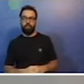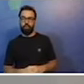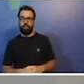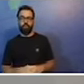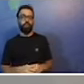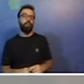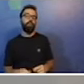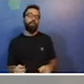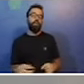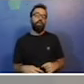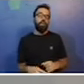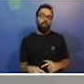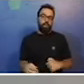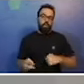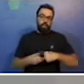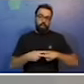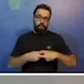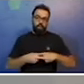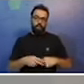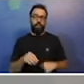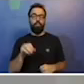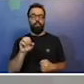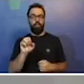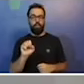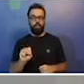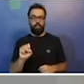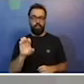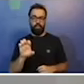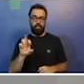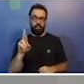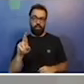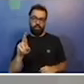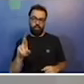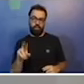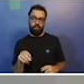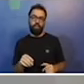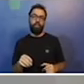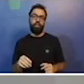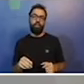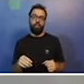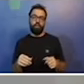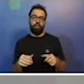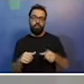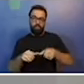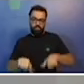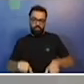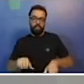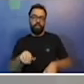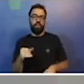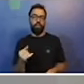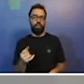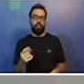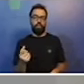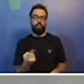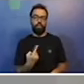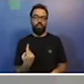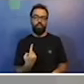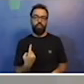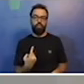O verbo ser fica no singular quando se quer destacar o sujeito. Deixá-lo,